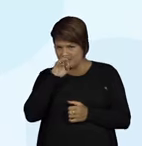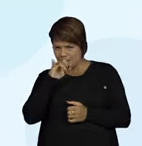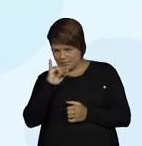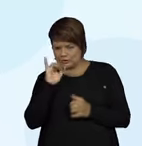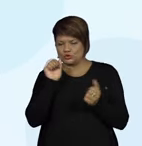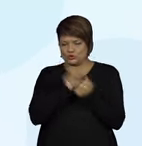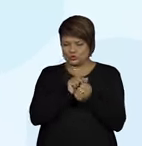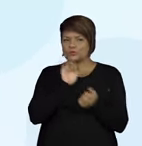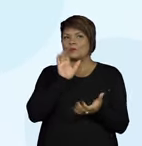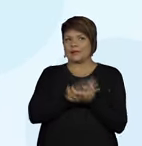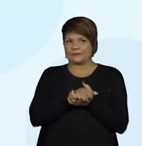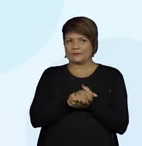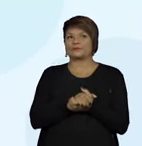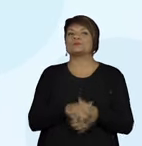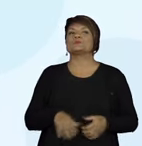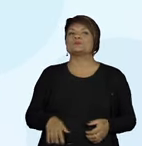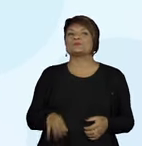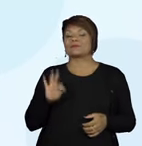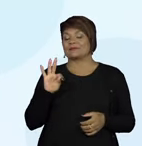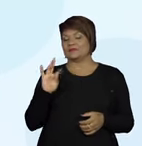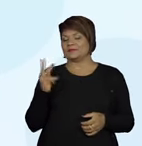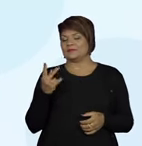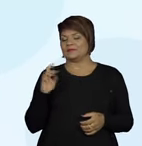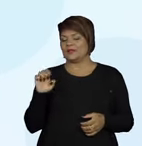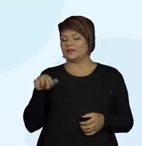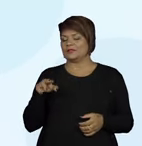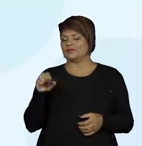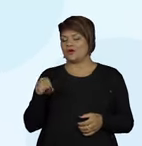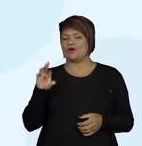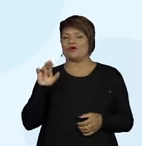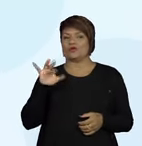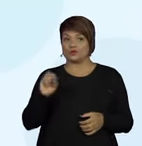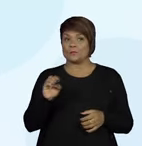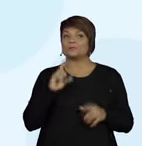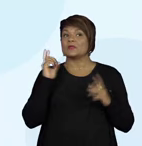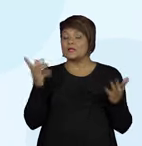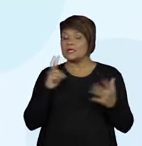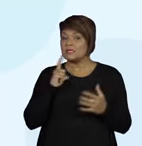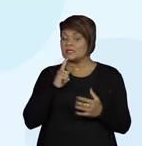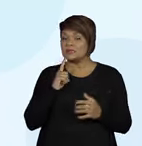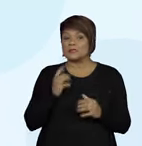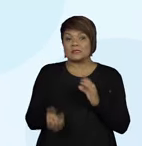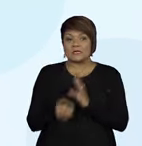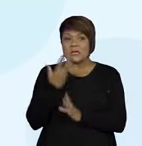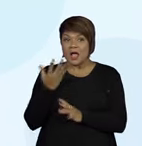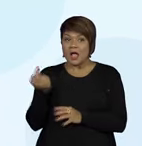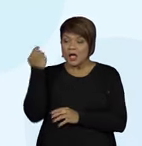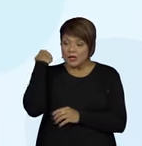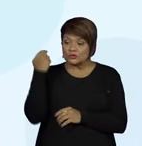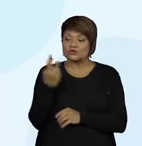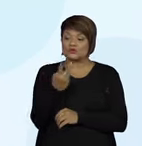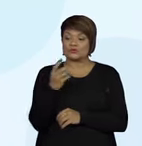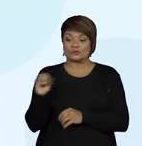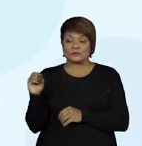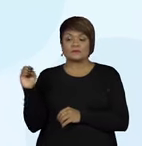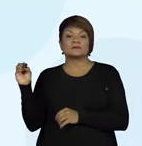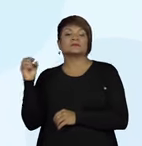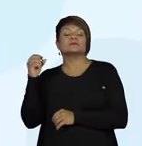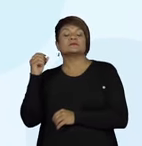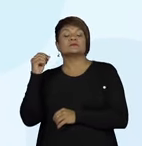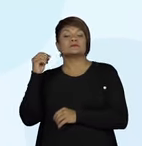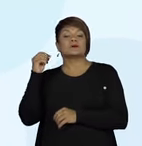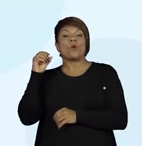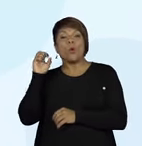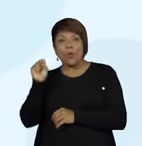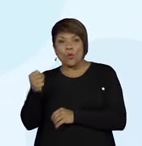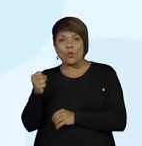científicas coleciona elogios de fãs de todas as idades e hoje tem 11 milhões de